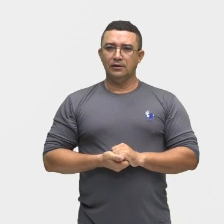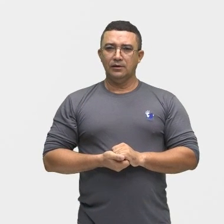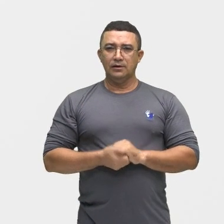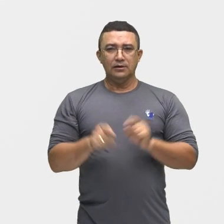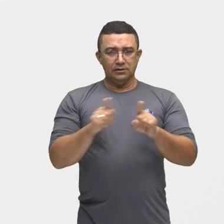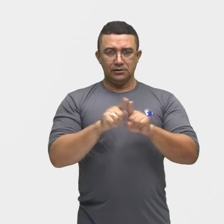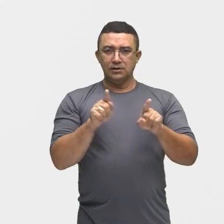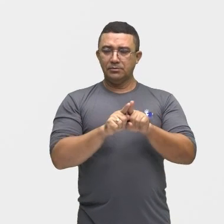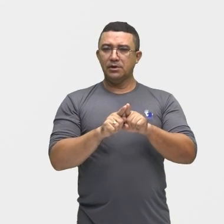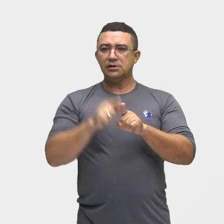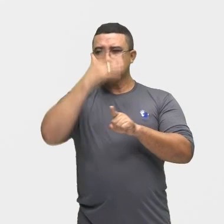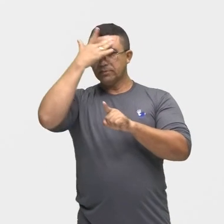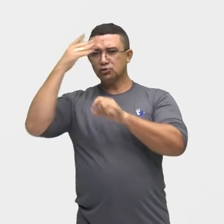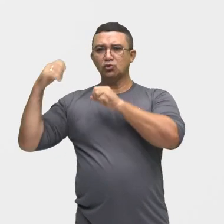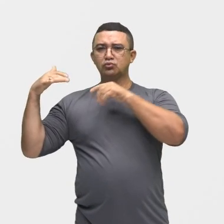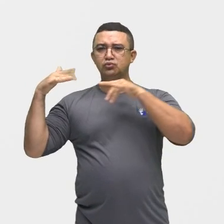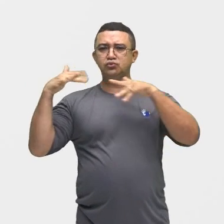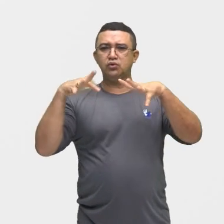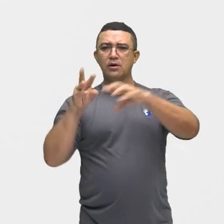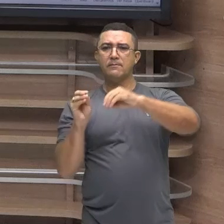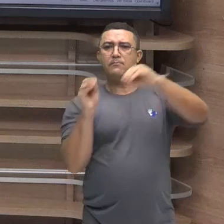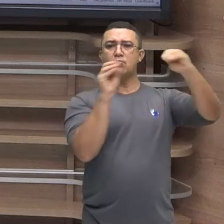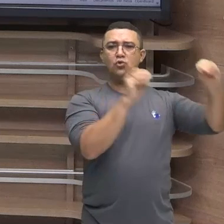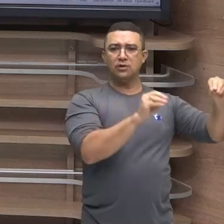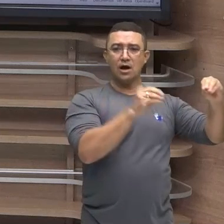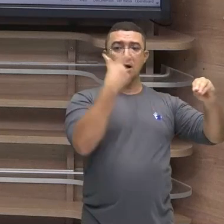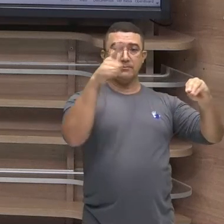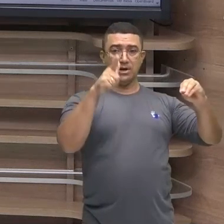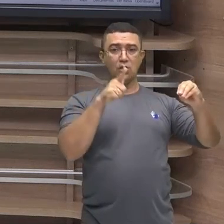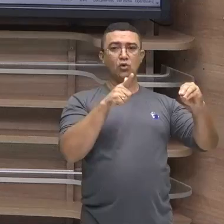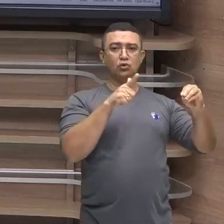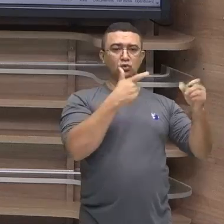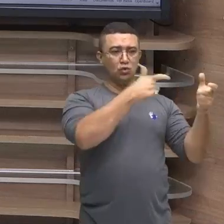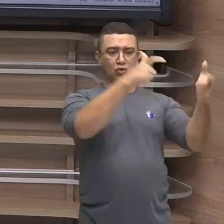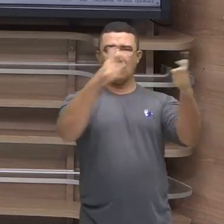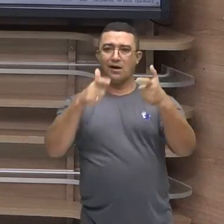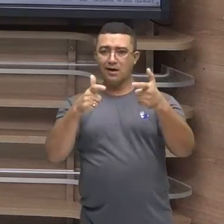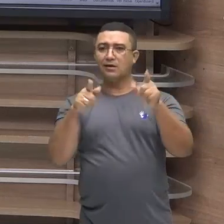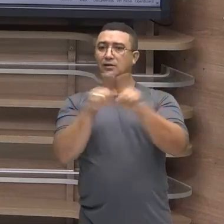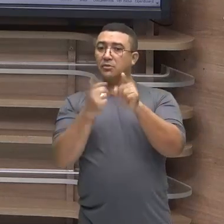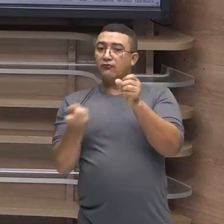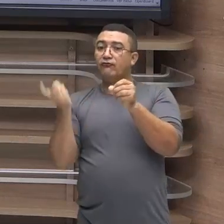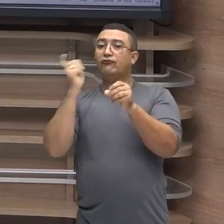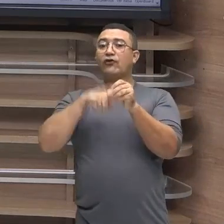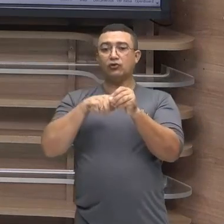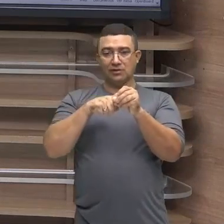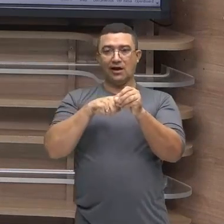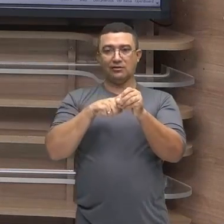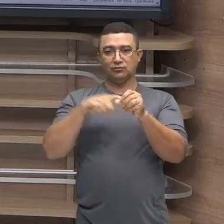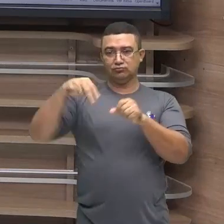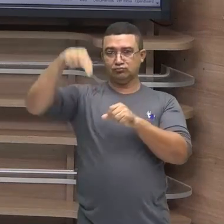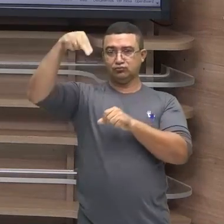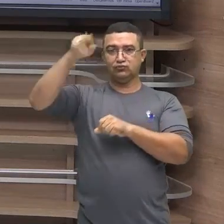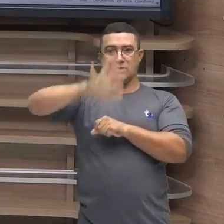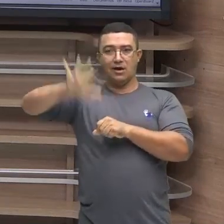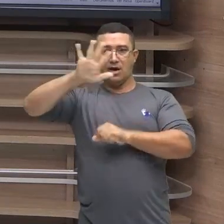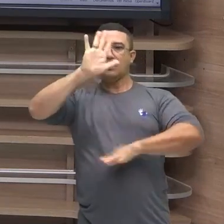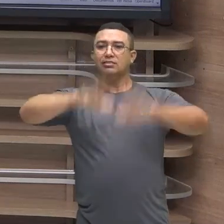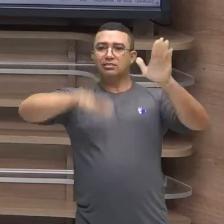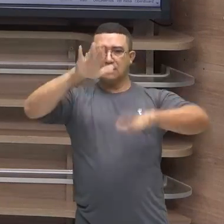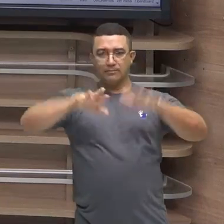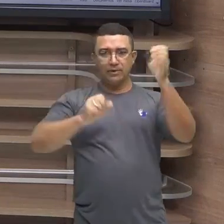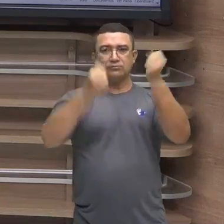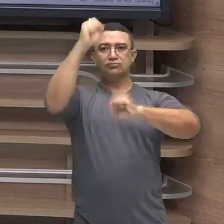esse fluxo migratório, tá bom? Retornando também para a região nordeste devido à industrialização